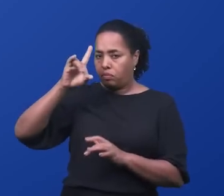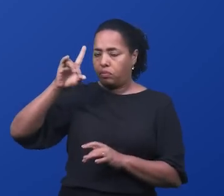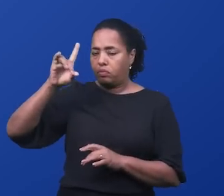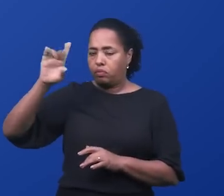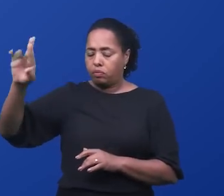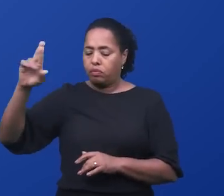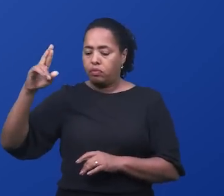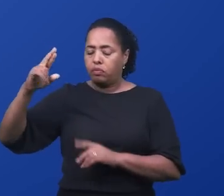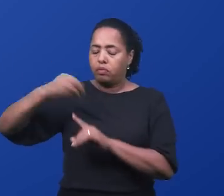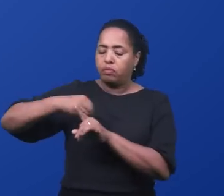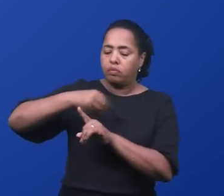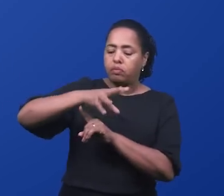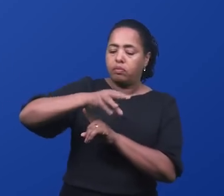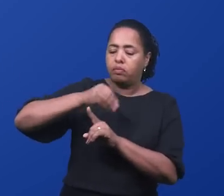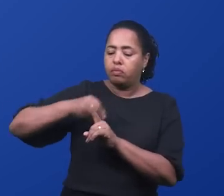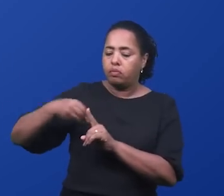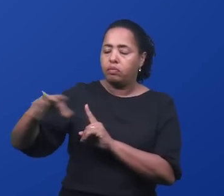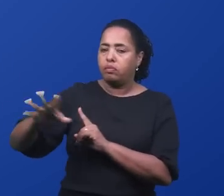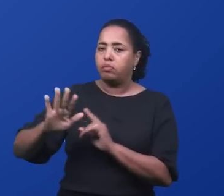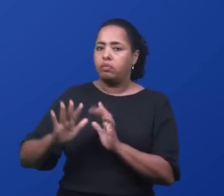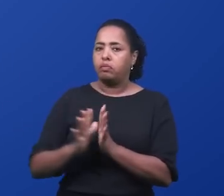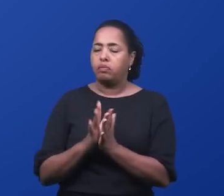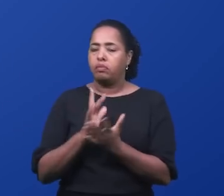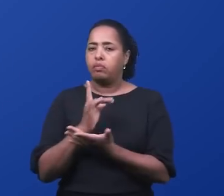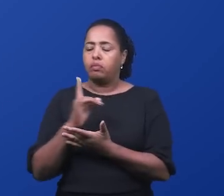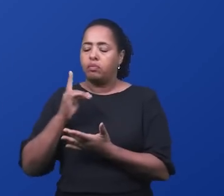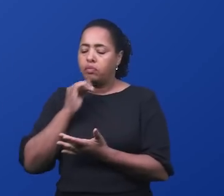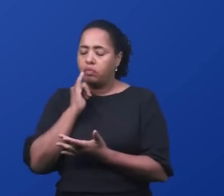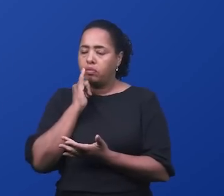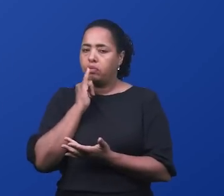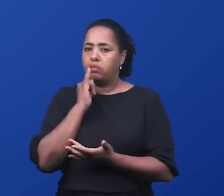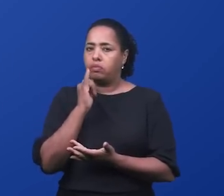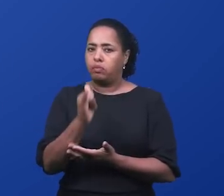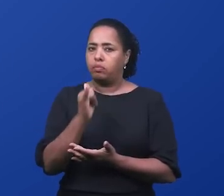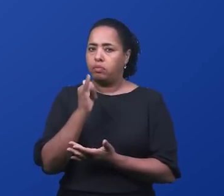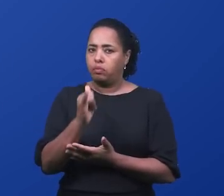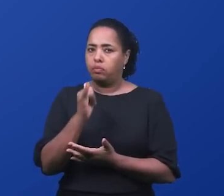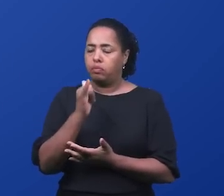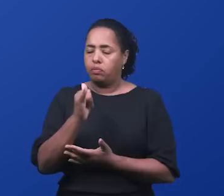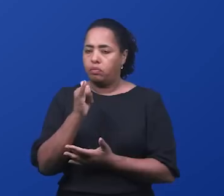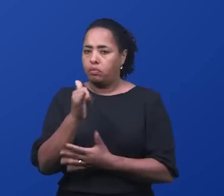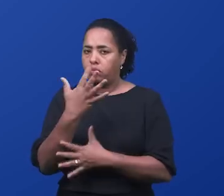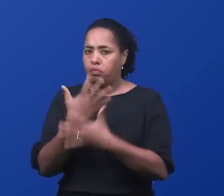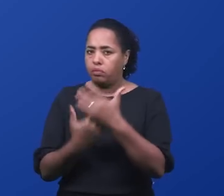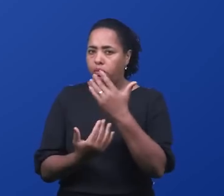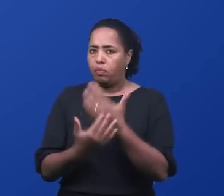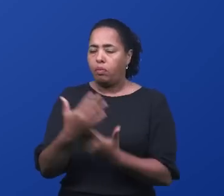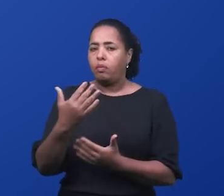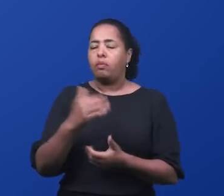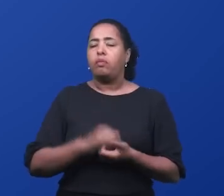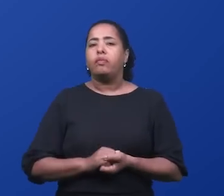meu intermédio, e a sua palavra está na minha língua.